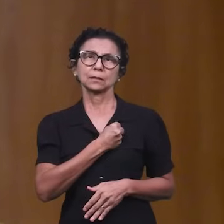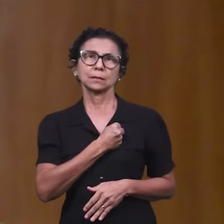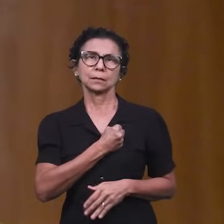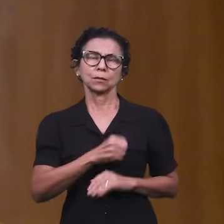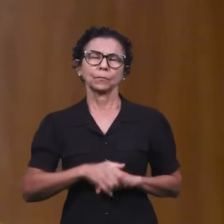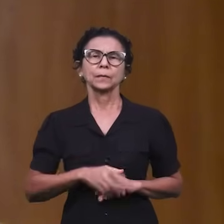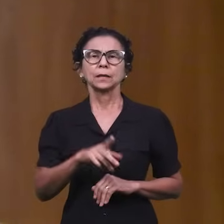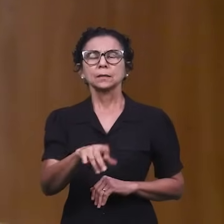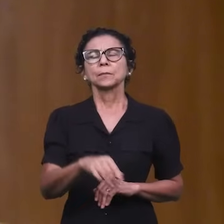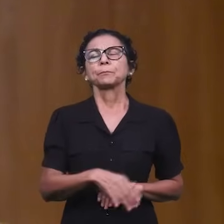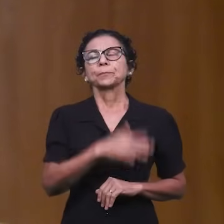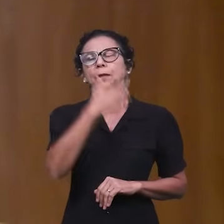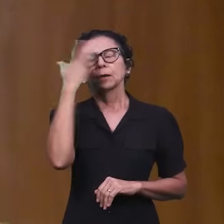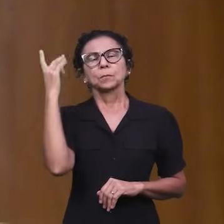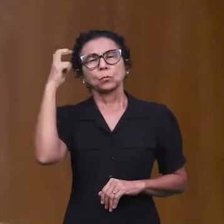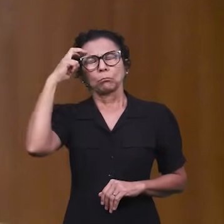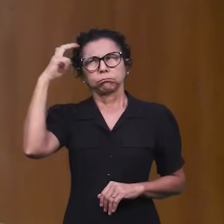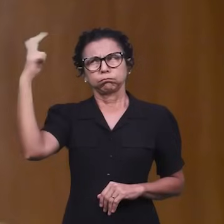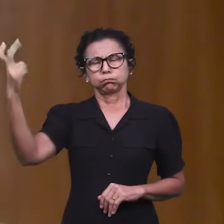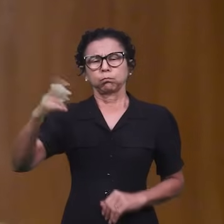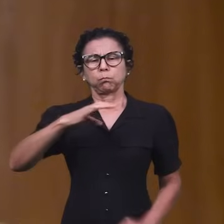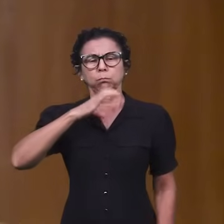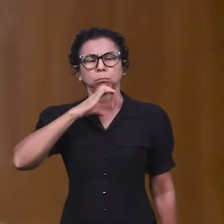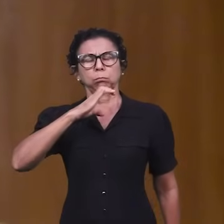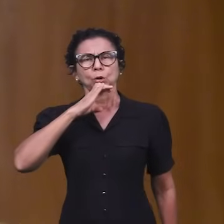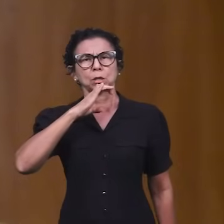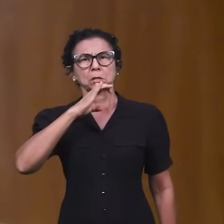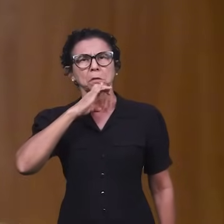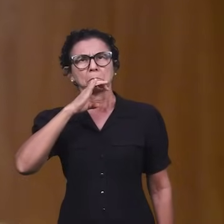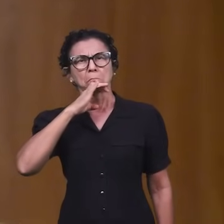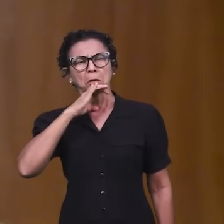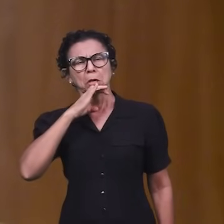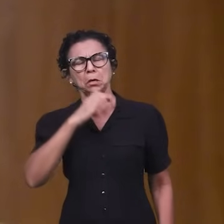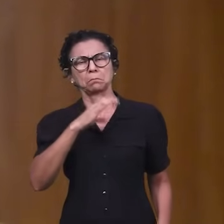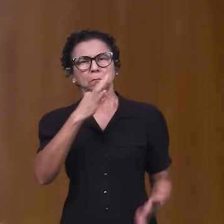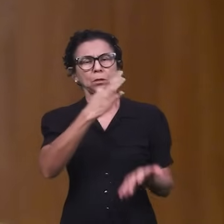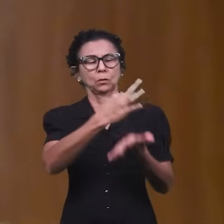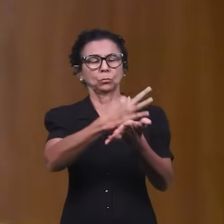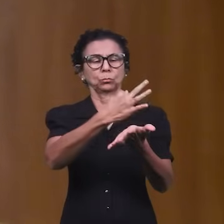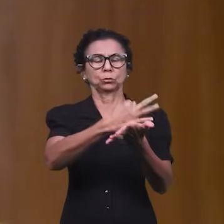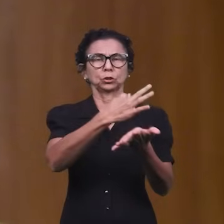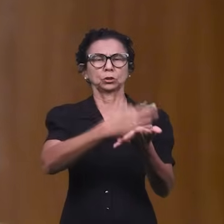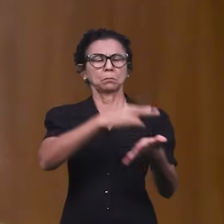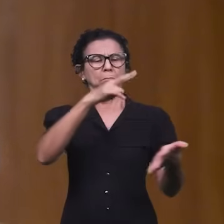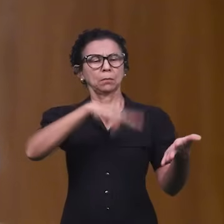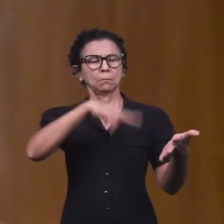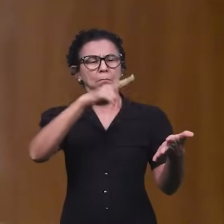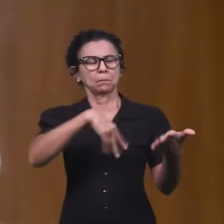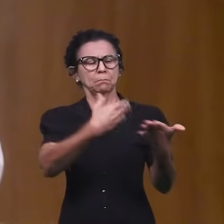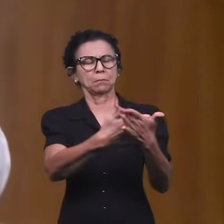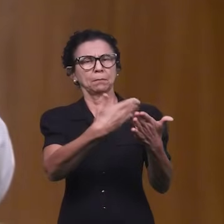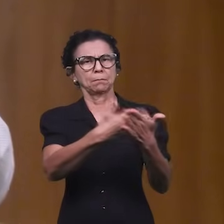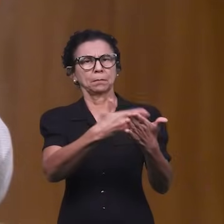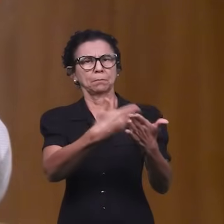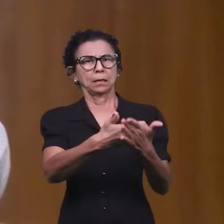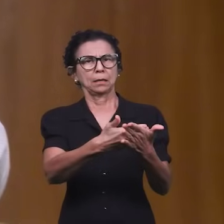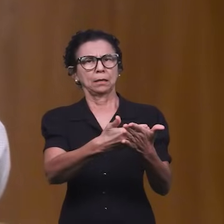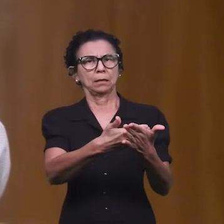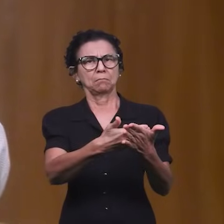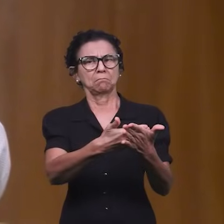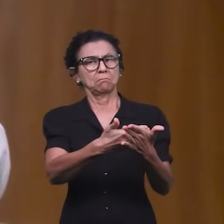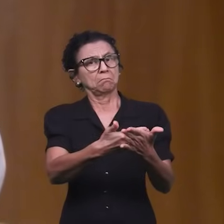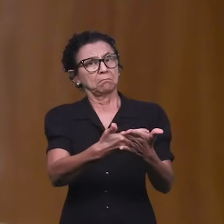muito entendimento, que tem muito conhecimento bíblico, que estudou teologia, muito conhecimento, sem temor, ele